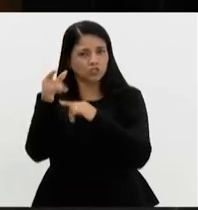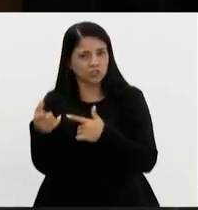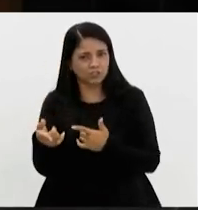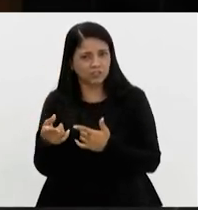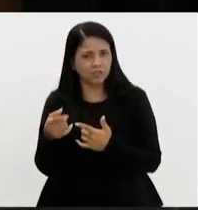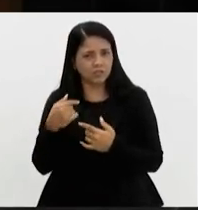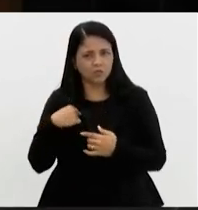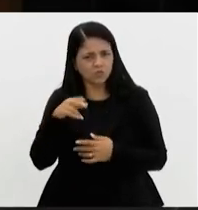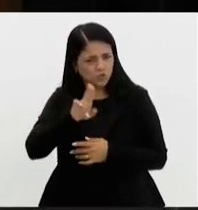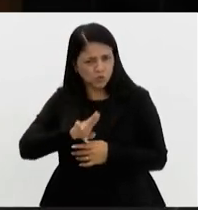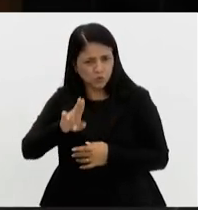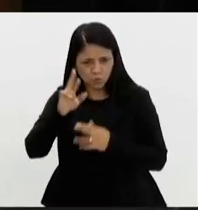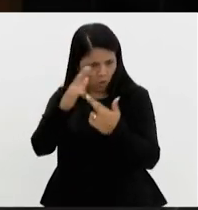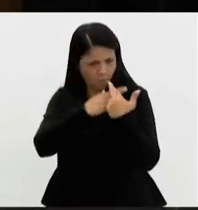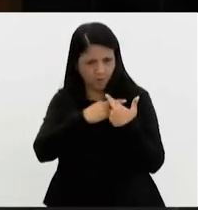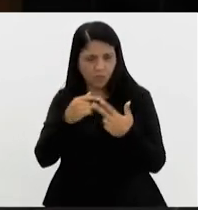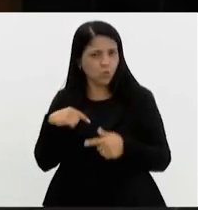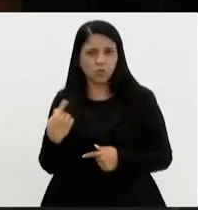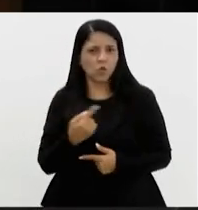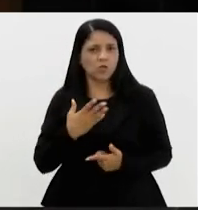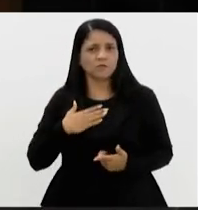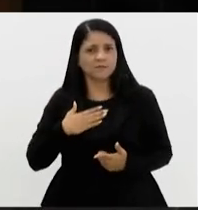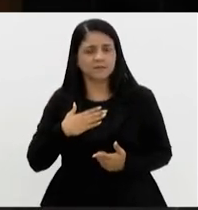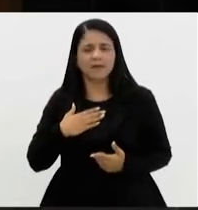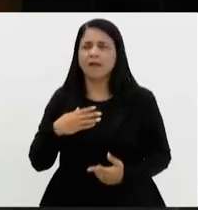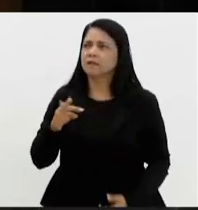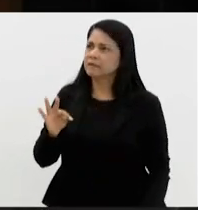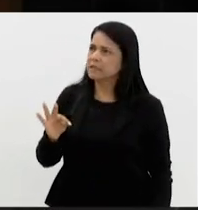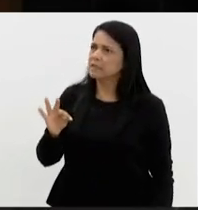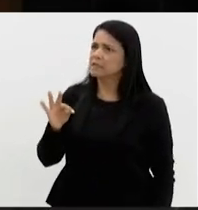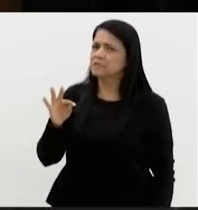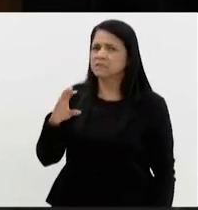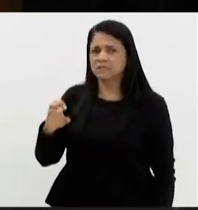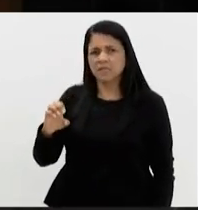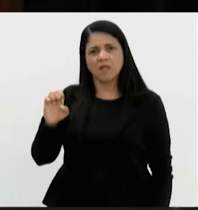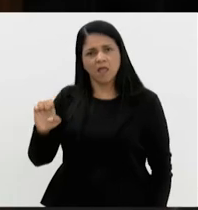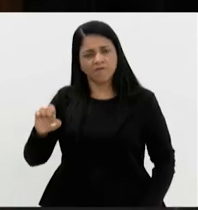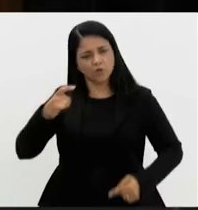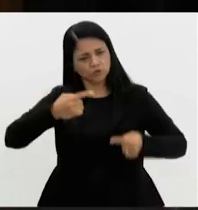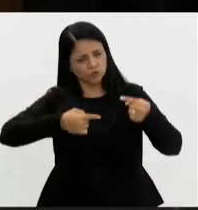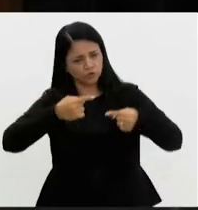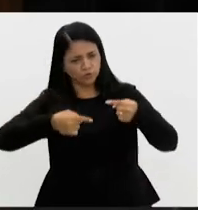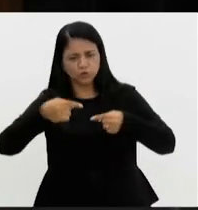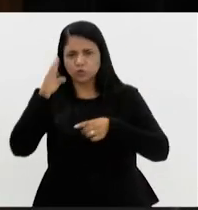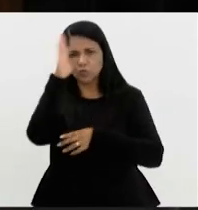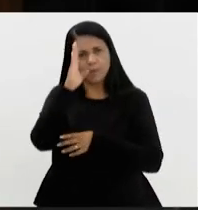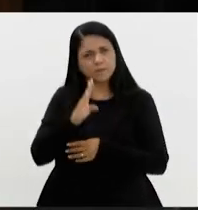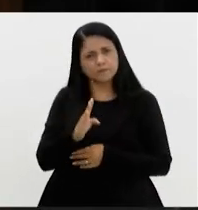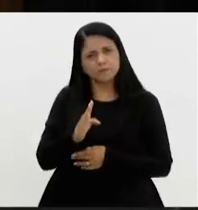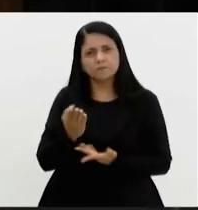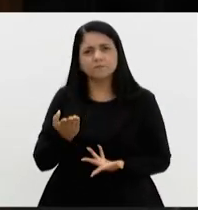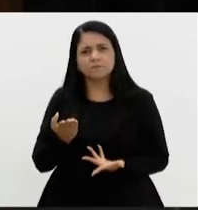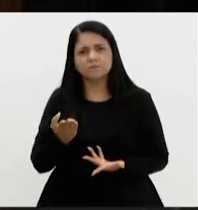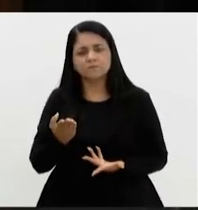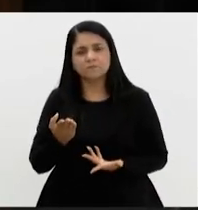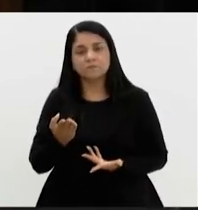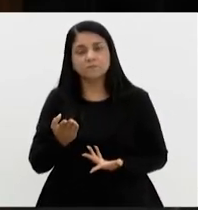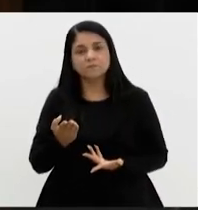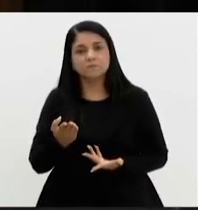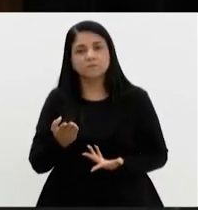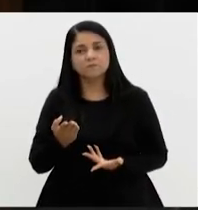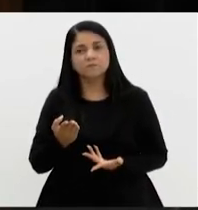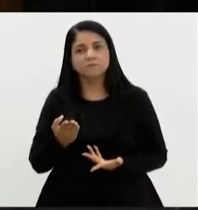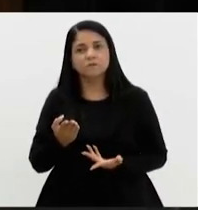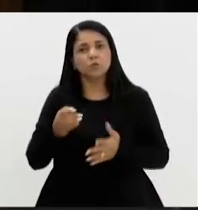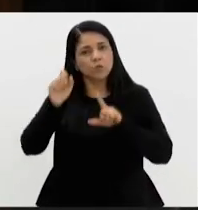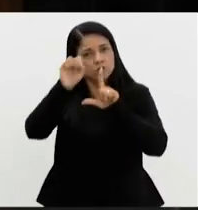Nossa e por muito tempo o TSE ficou se degladiando aqui no Brasil eh com